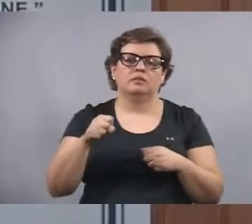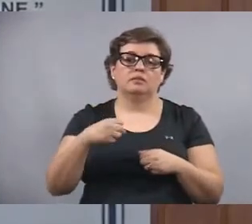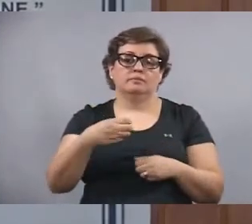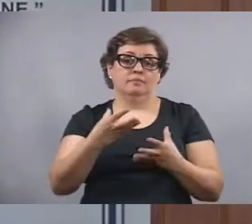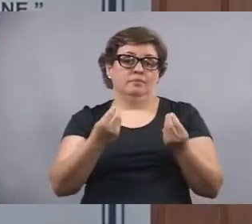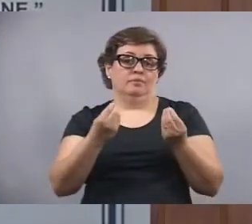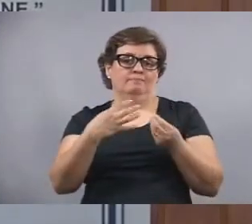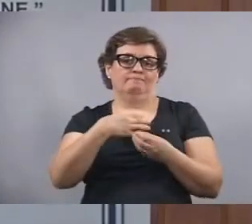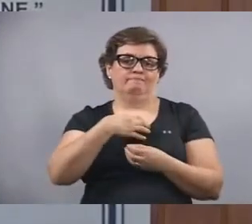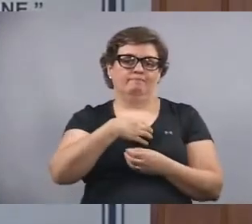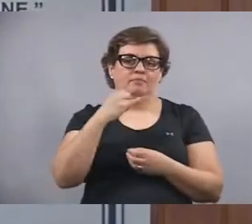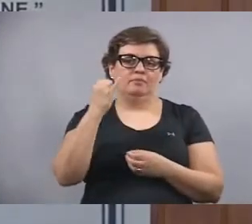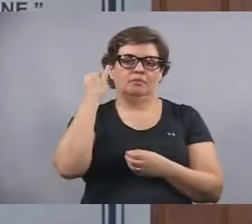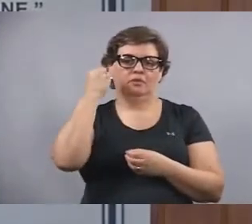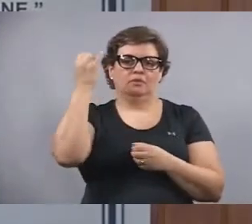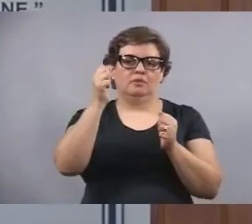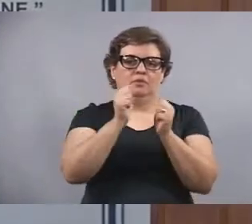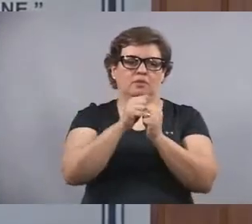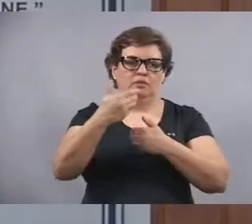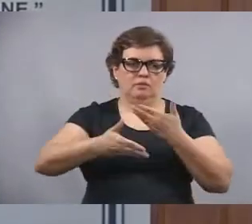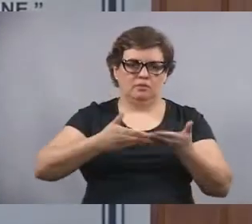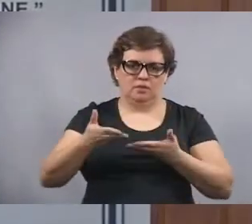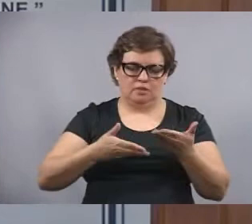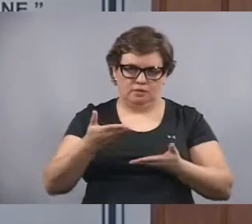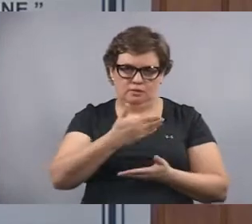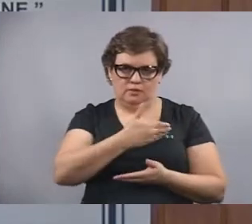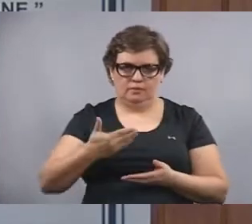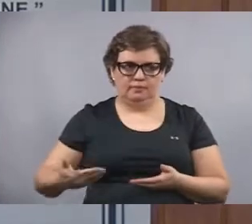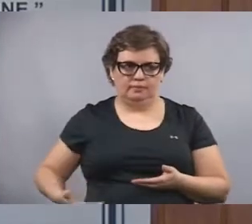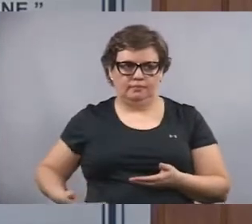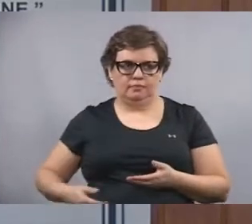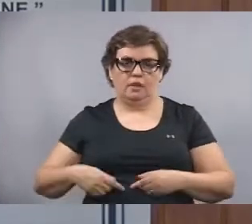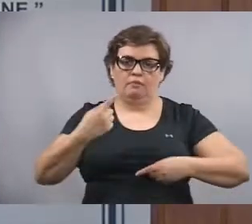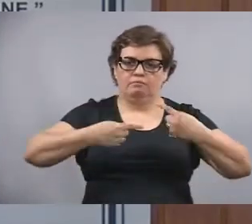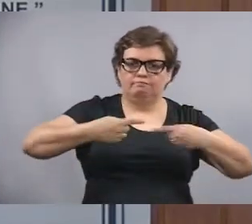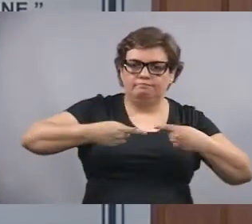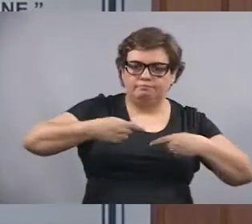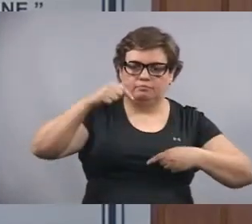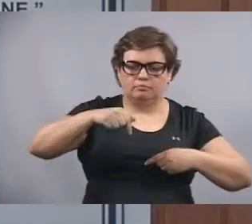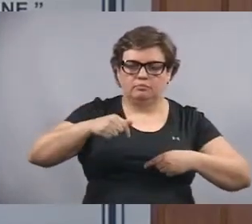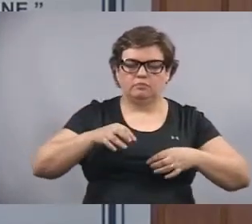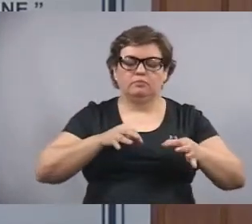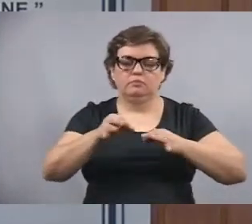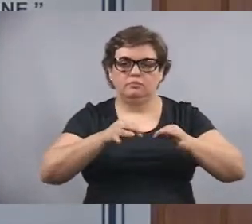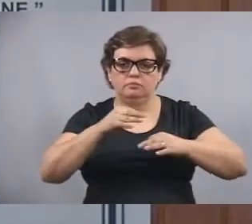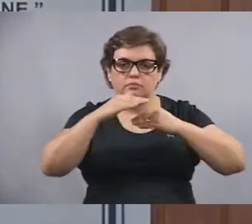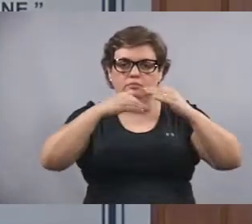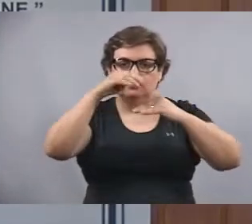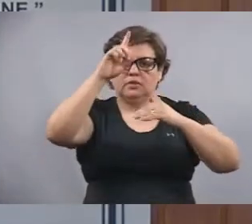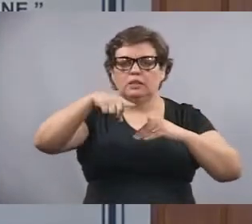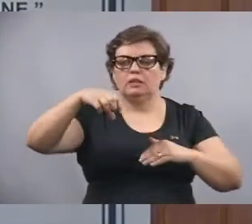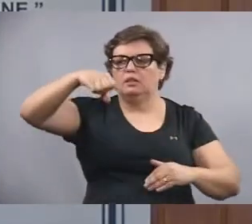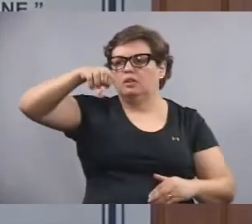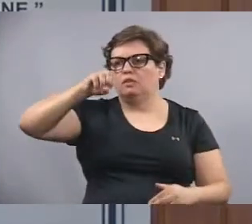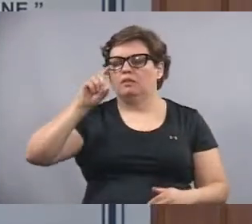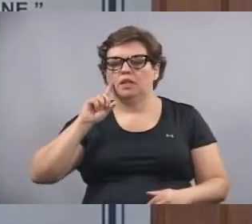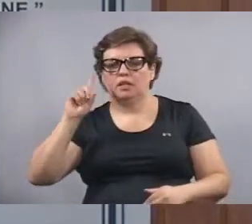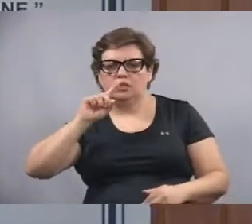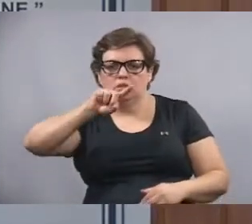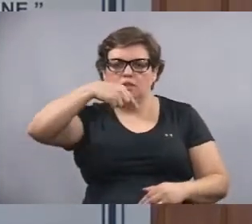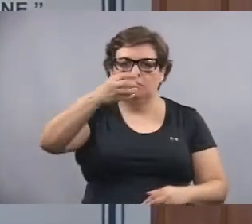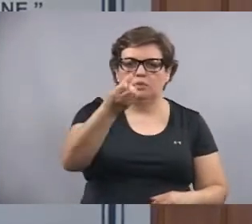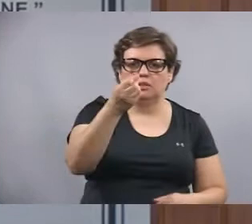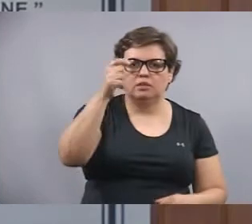sensibilidade e principalmente com servidores. Foi debatido aqui a questão do plano de carreira, que era 90 dias, depois